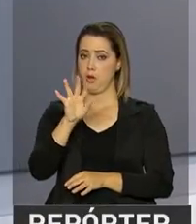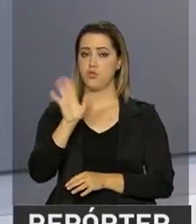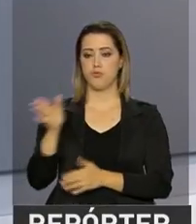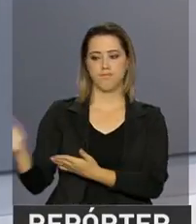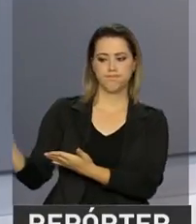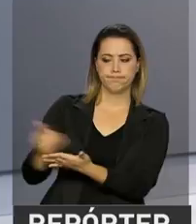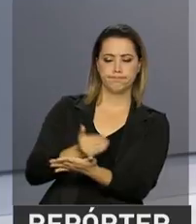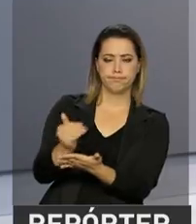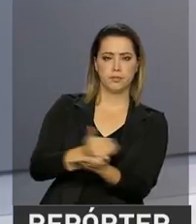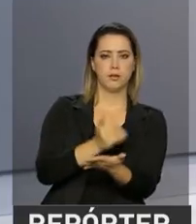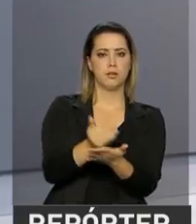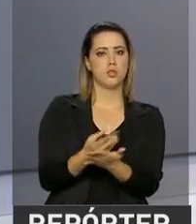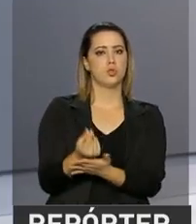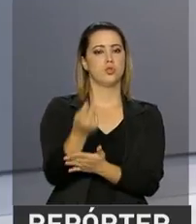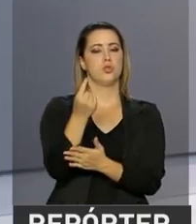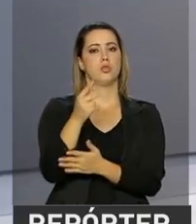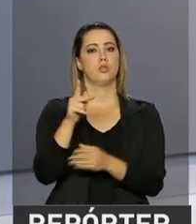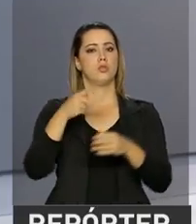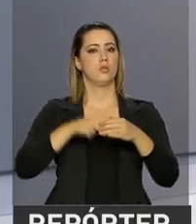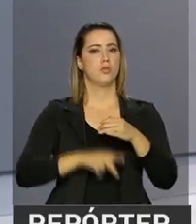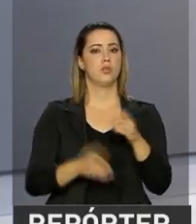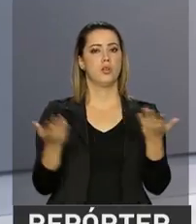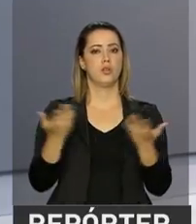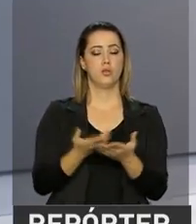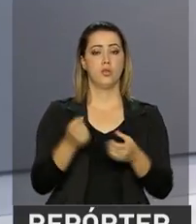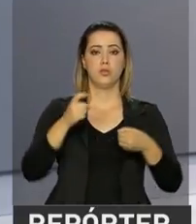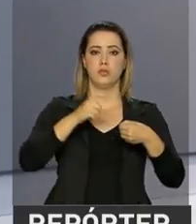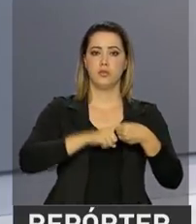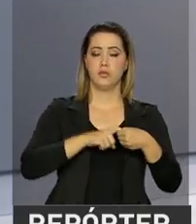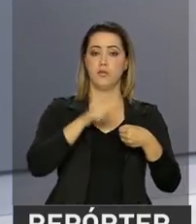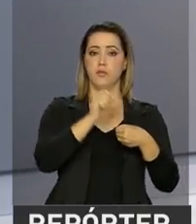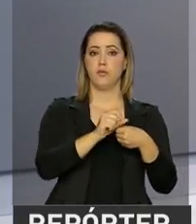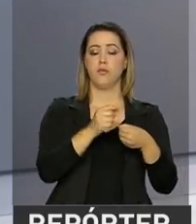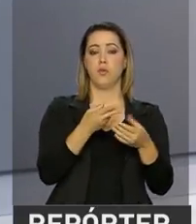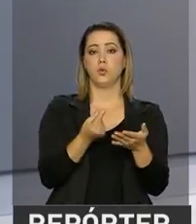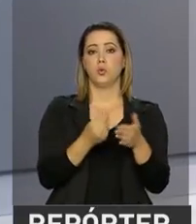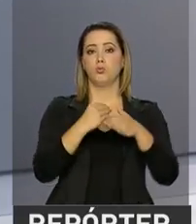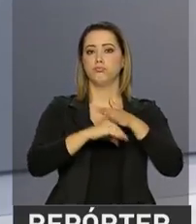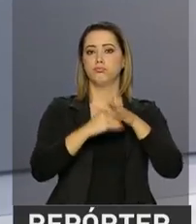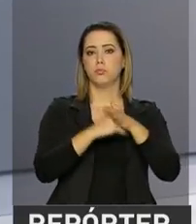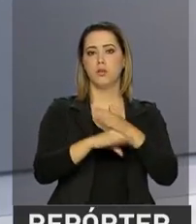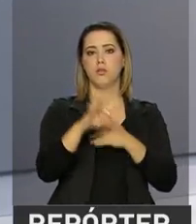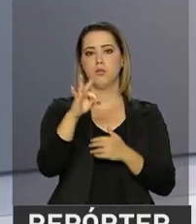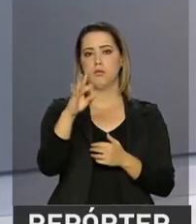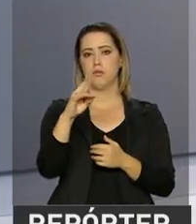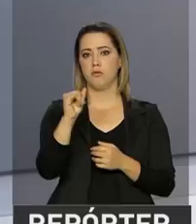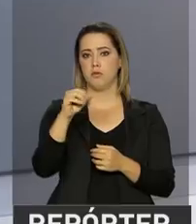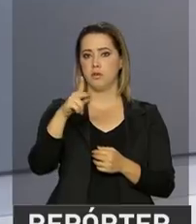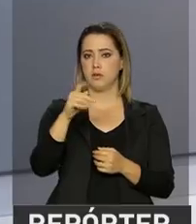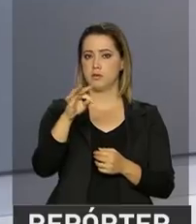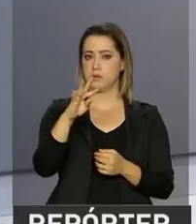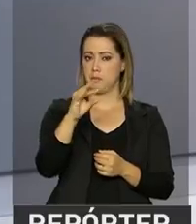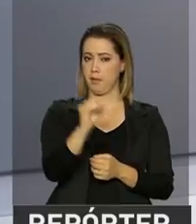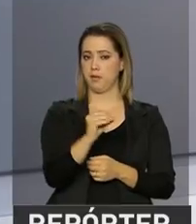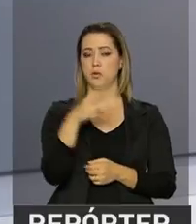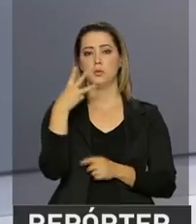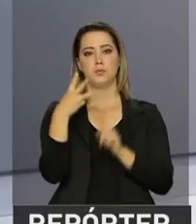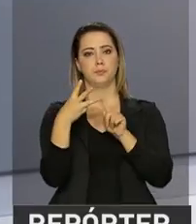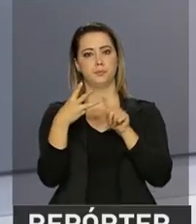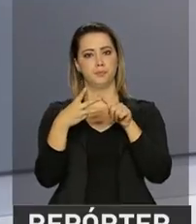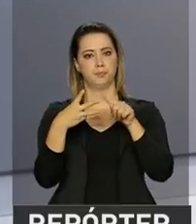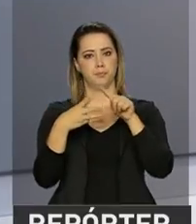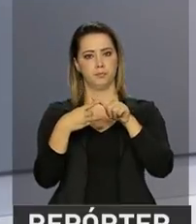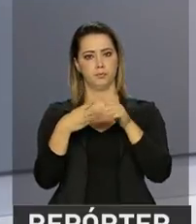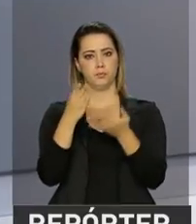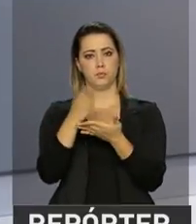para Petrobras, que desta vez retornaram ao caixa da Transpetro, subsidiária da companhia. Foram 3 parcelas em